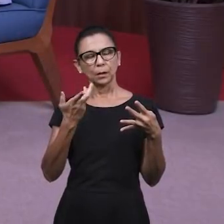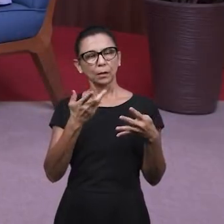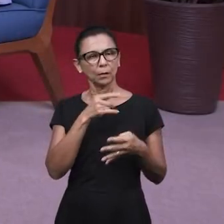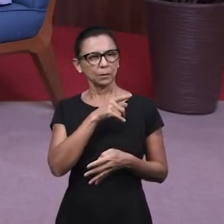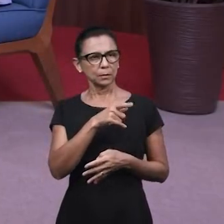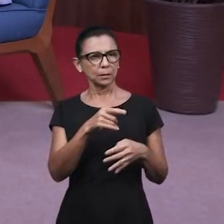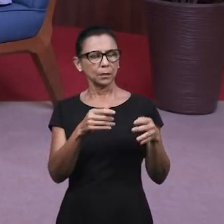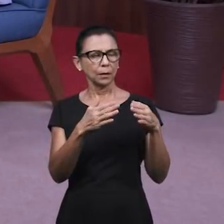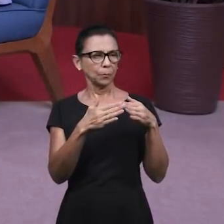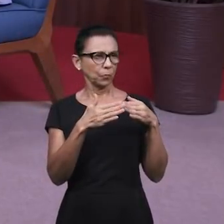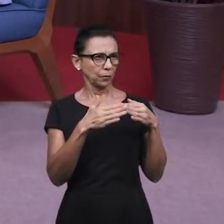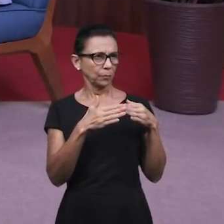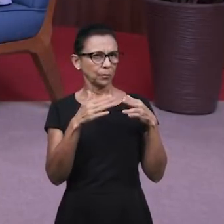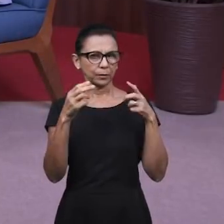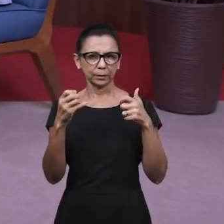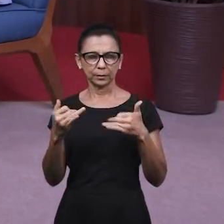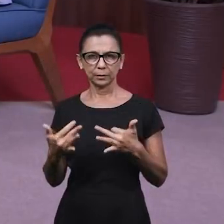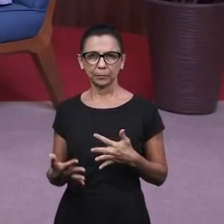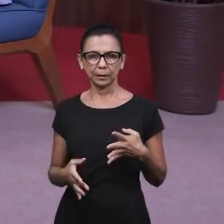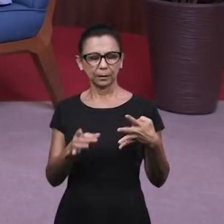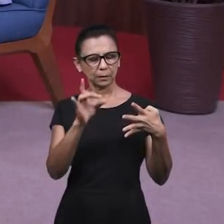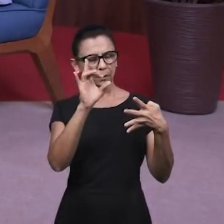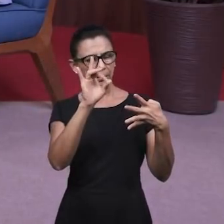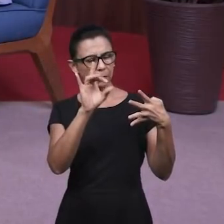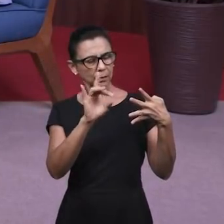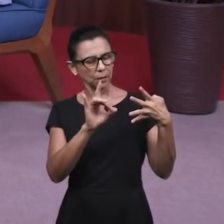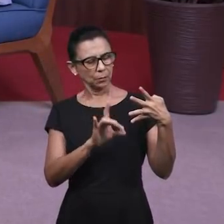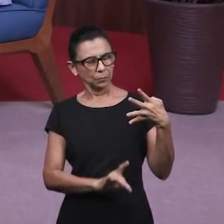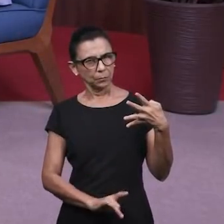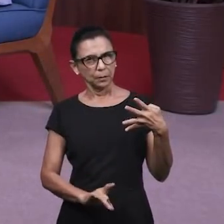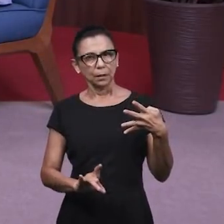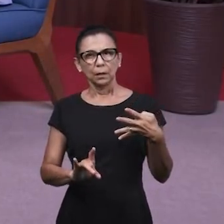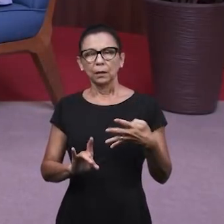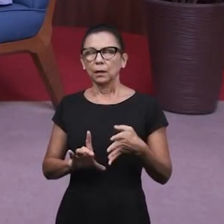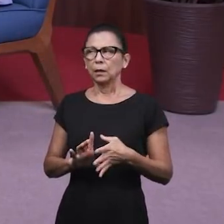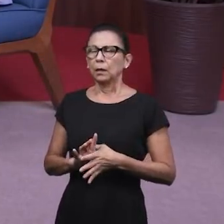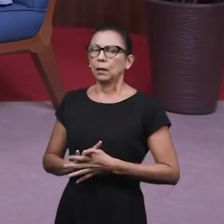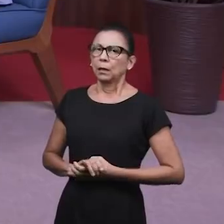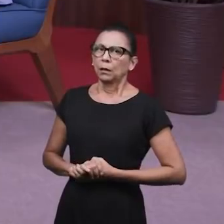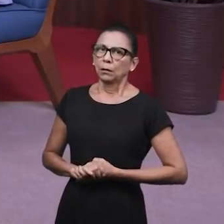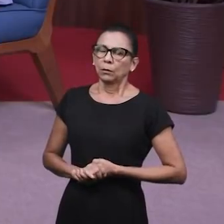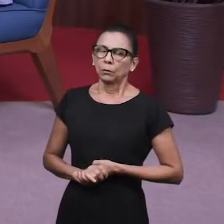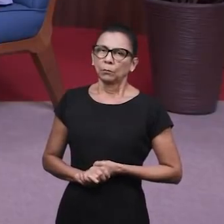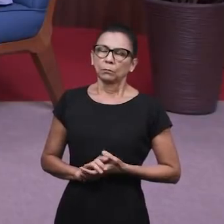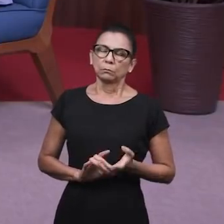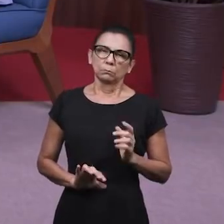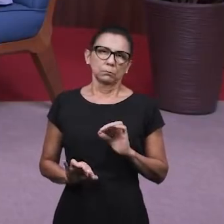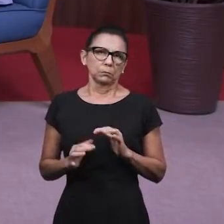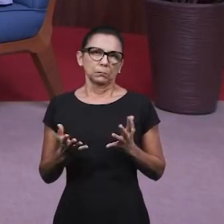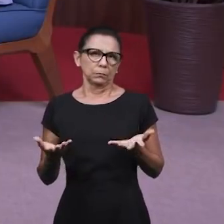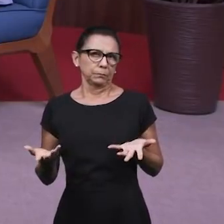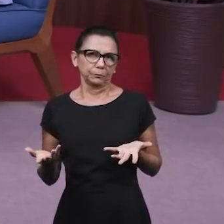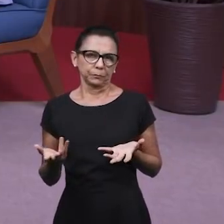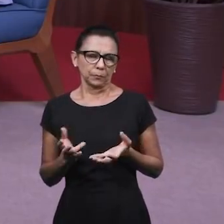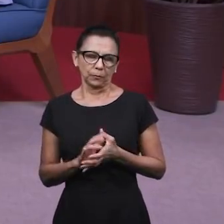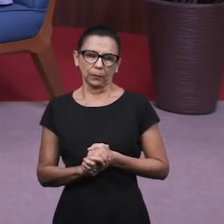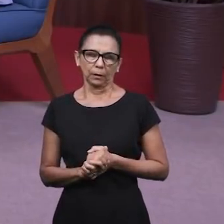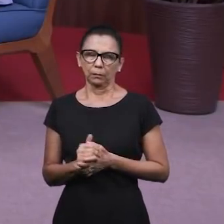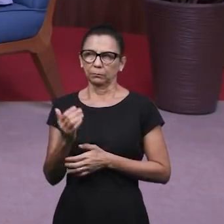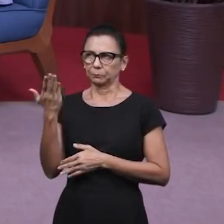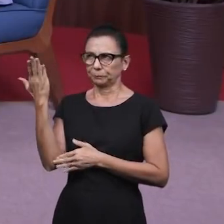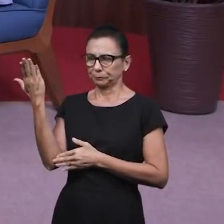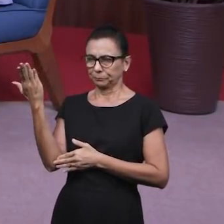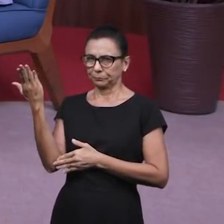você, por favor, Daniel, explicasse cada um deles para nós. Bem, aí está o slide,